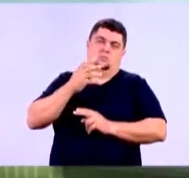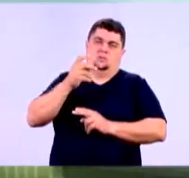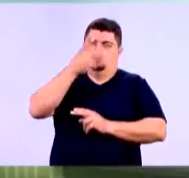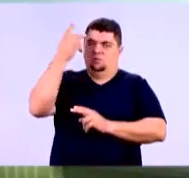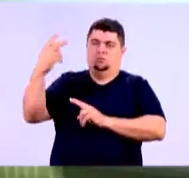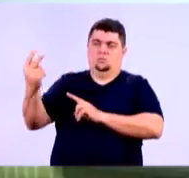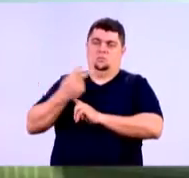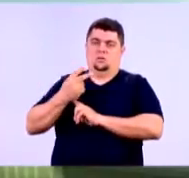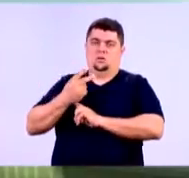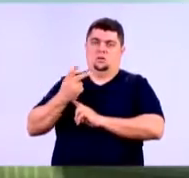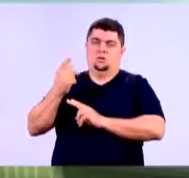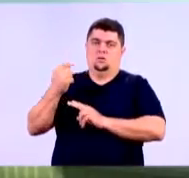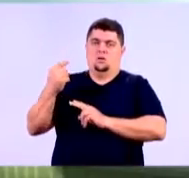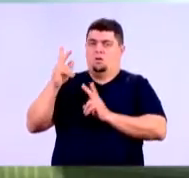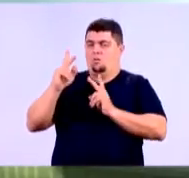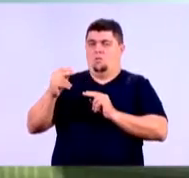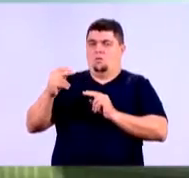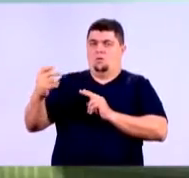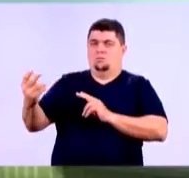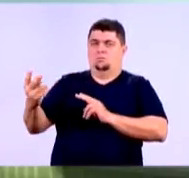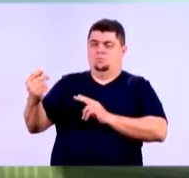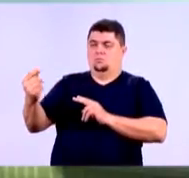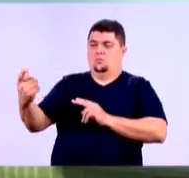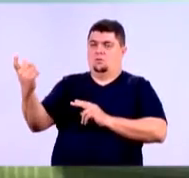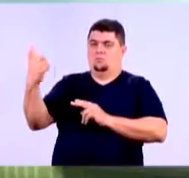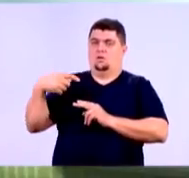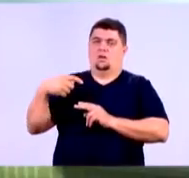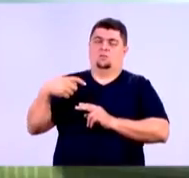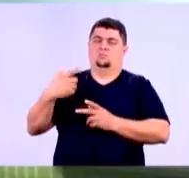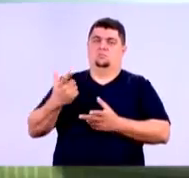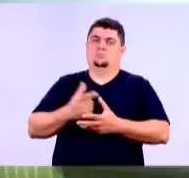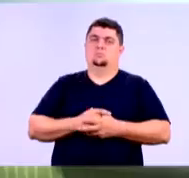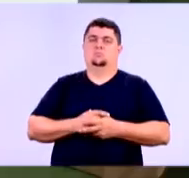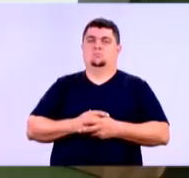essa pessoa é como se estivesse investindo em você, ela dá credibilidade para você.